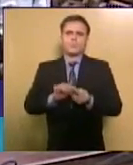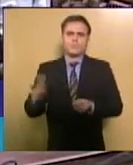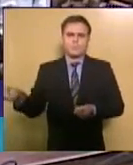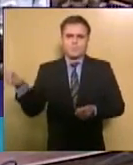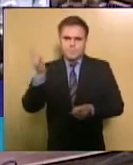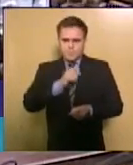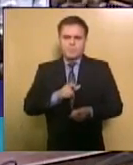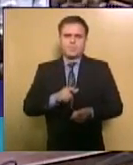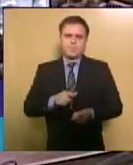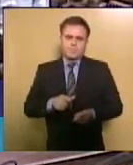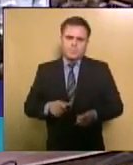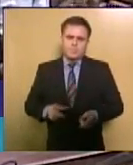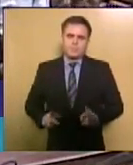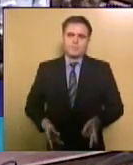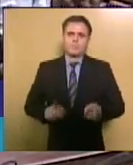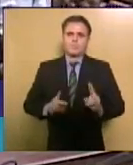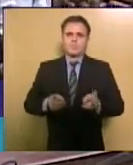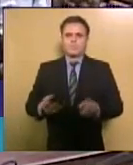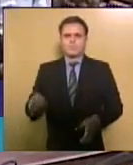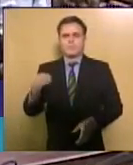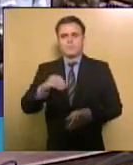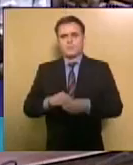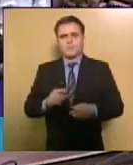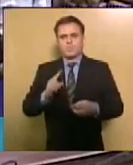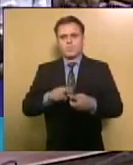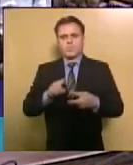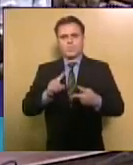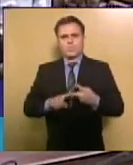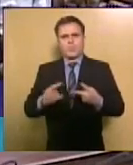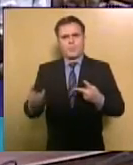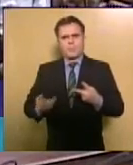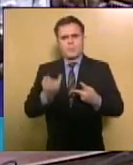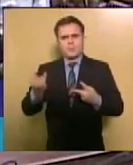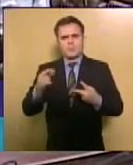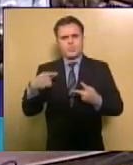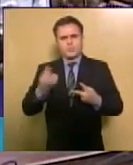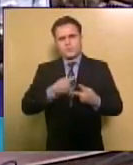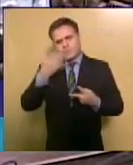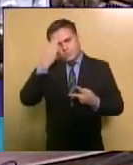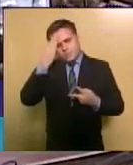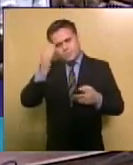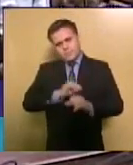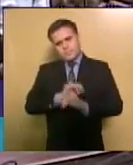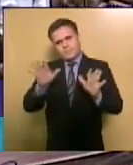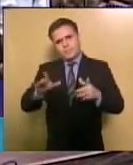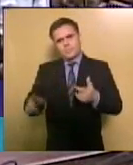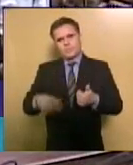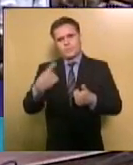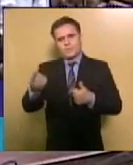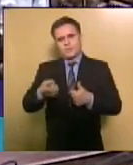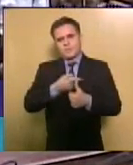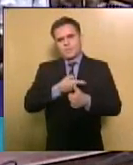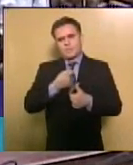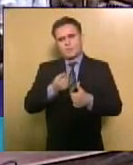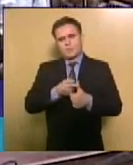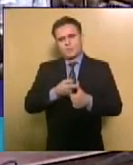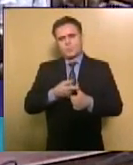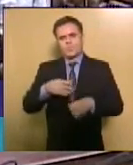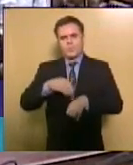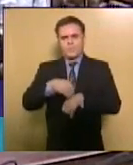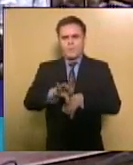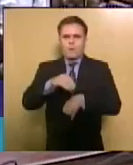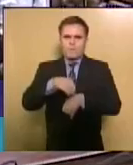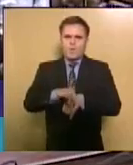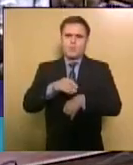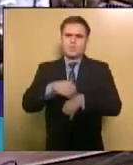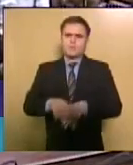objetivos e dentro disso duas coisas são fundamentais aí primeiro informação